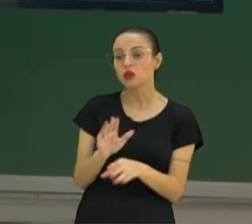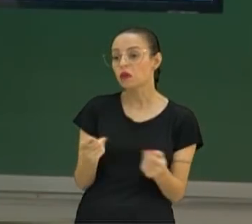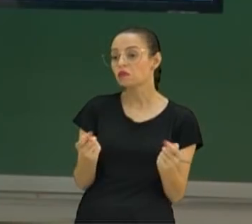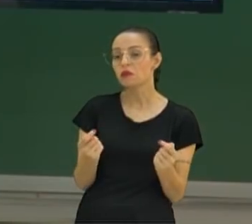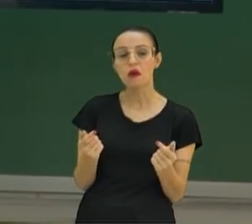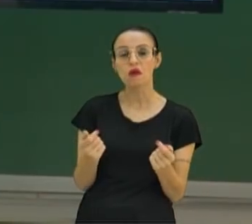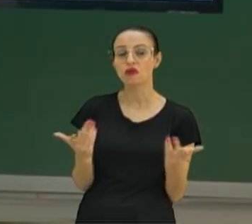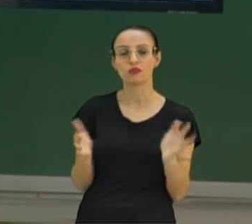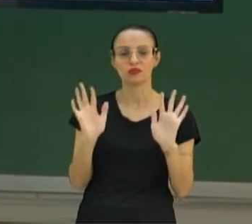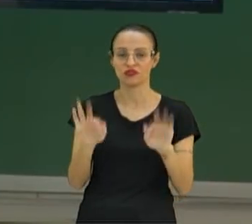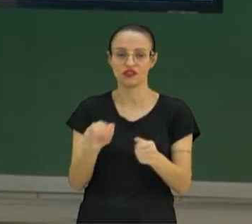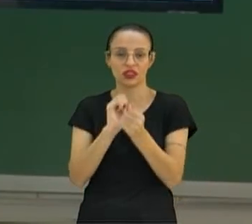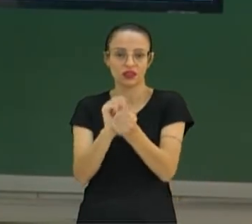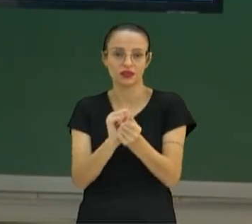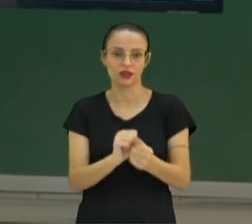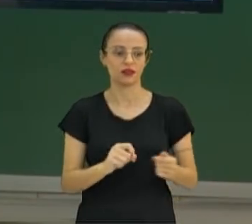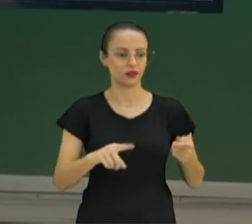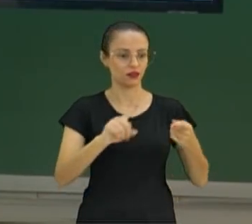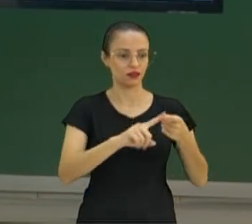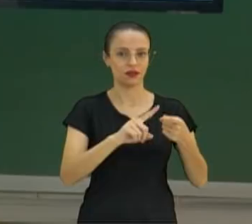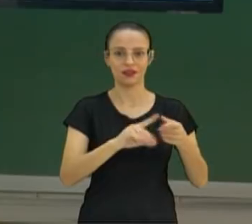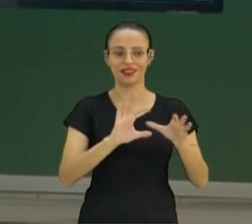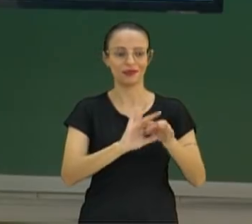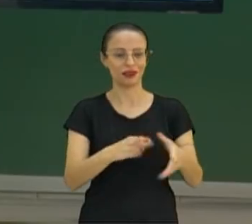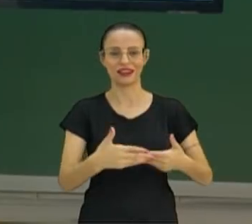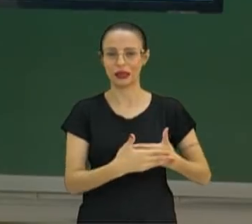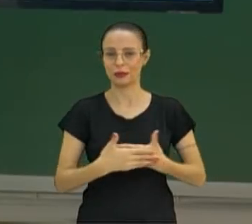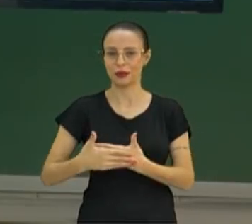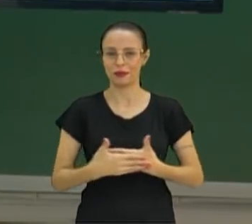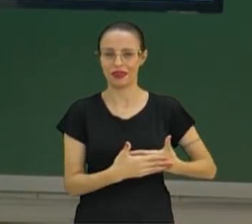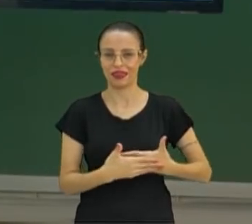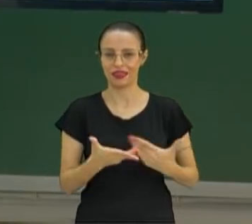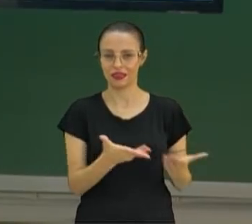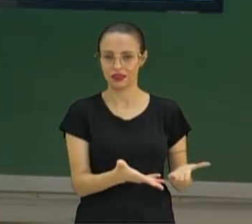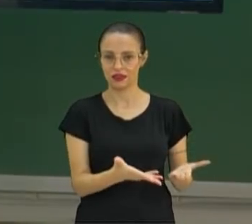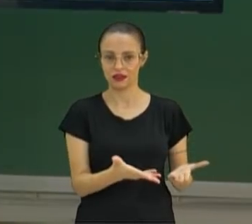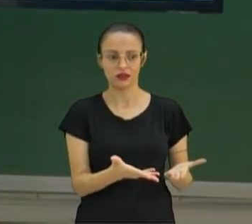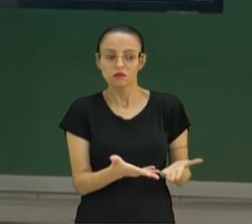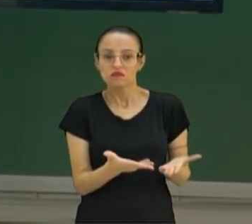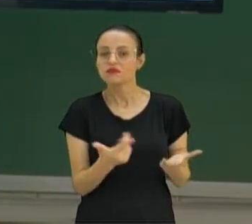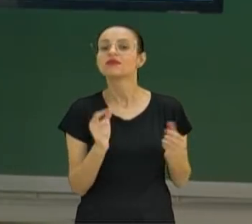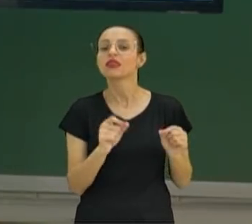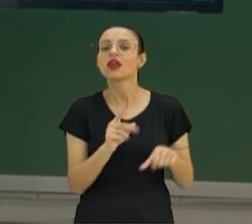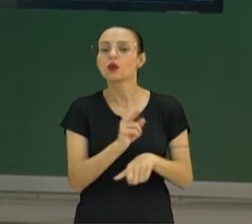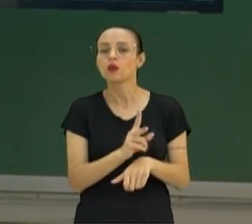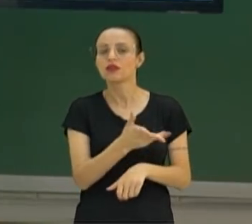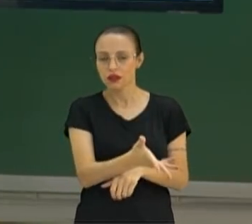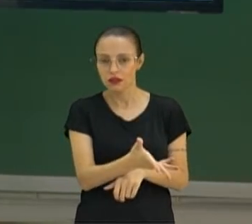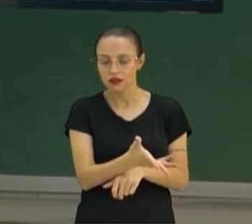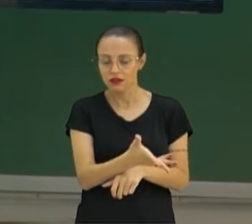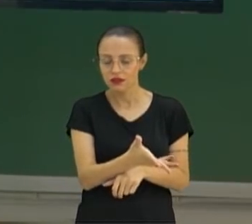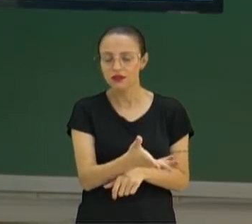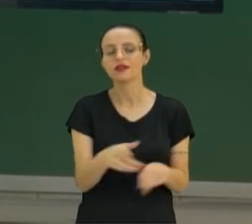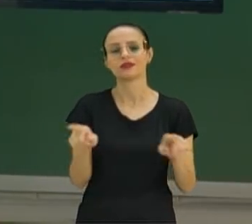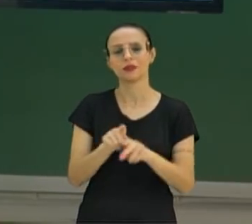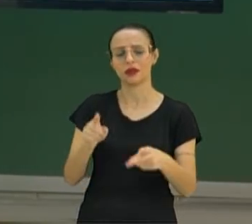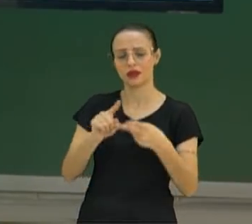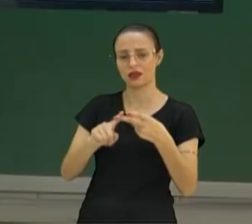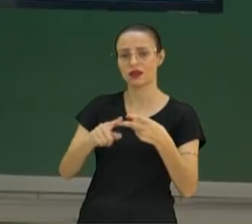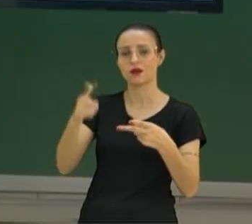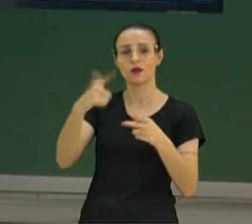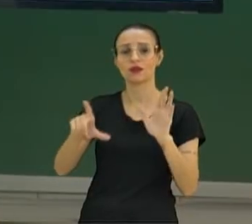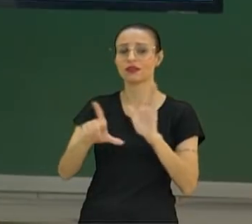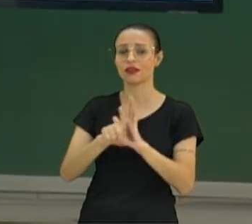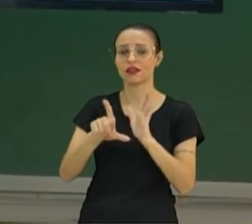da escravidão. Uma que libertava bebês recém-nascidos, que não havia quem cuidasse desses bebês, e uma outra lei